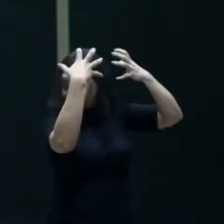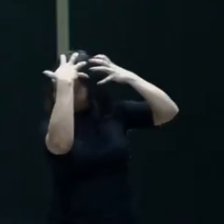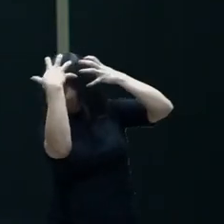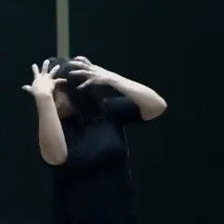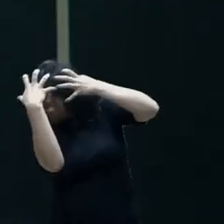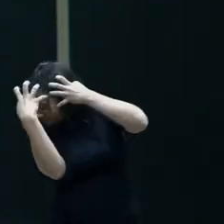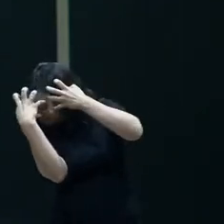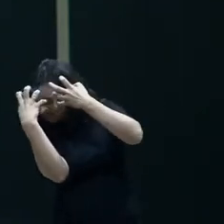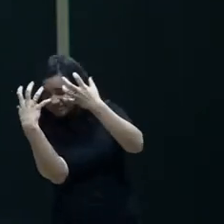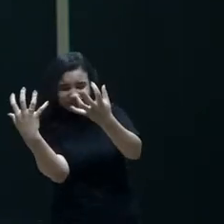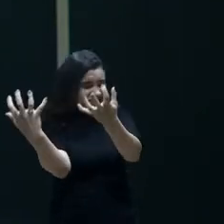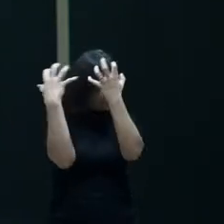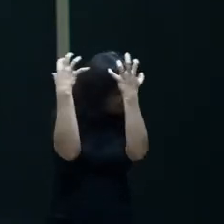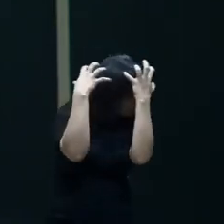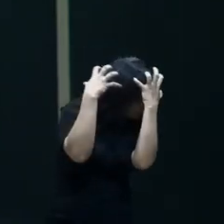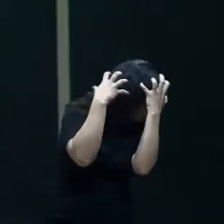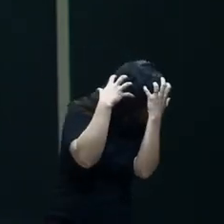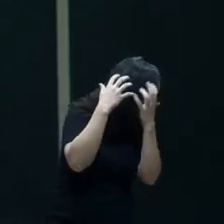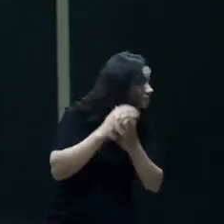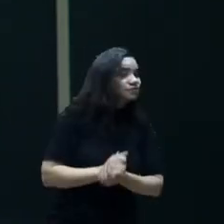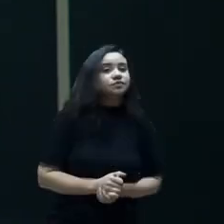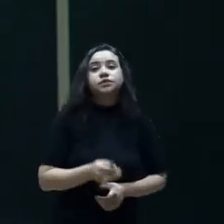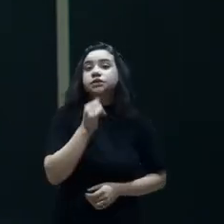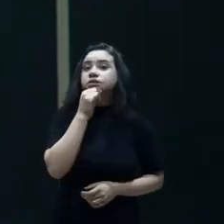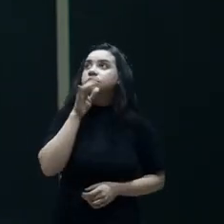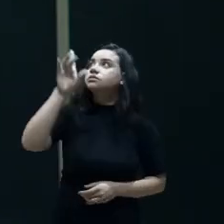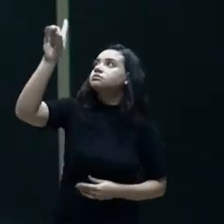de Deus, você coloca nas mãos de Deus hoje, mas amanhã você já tira.